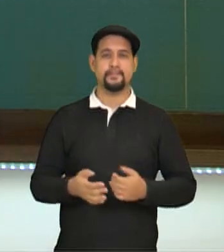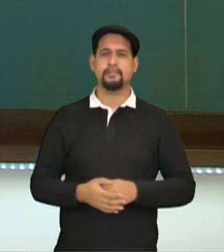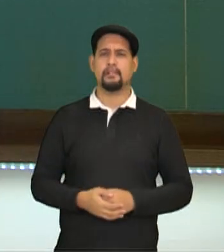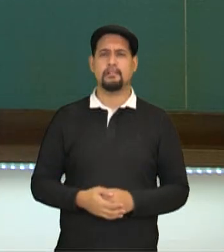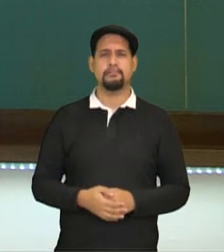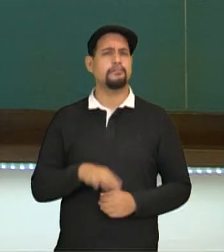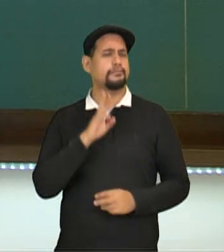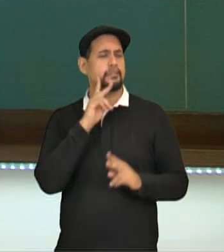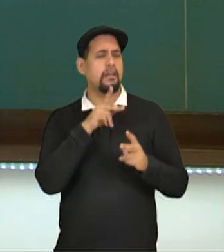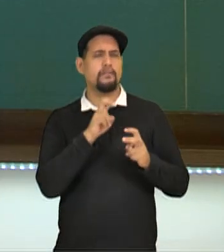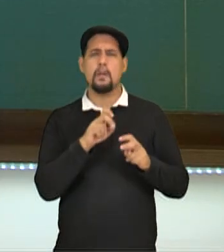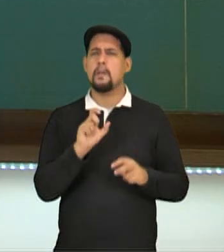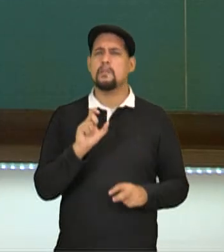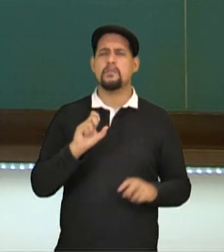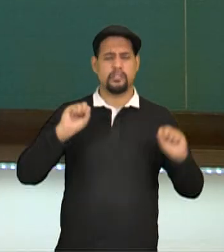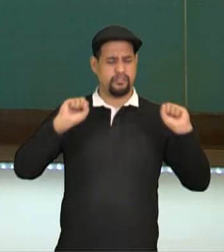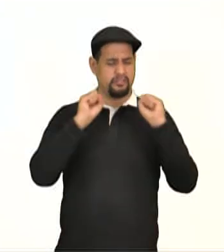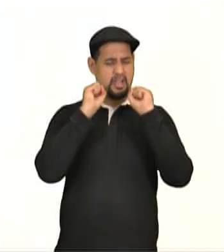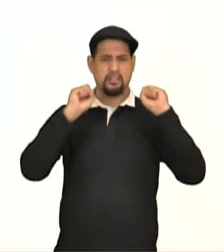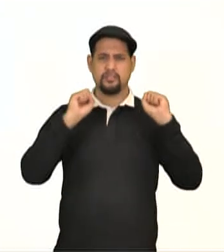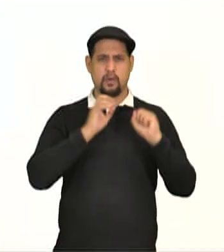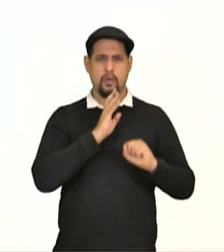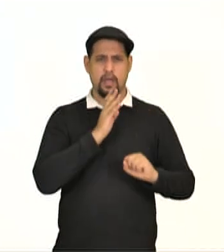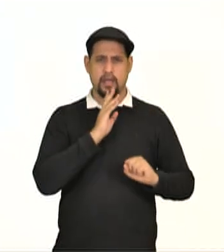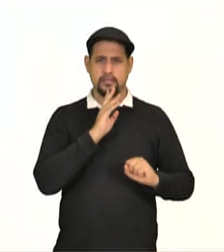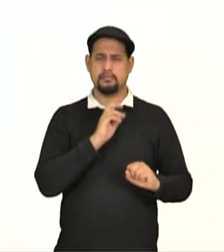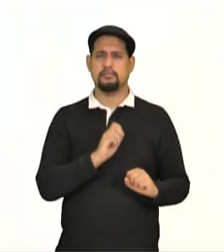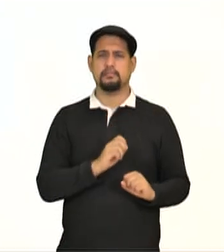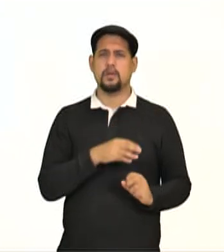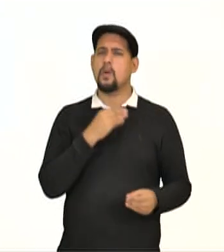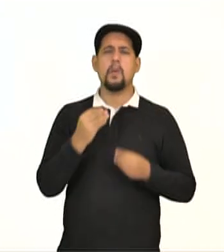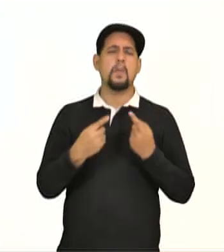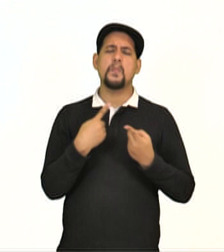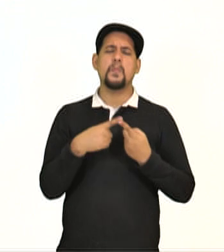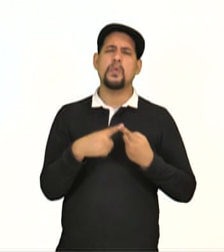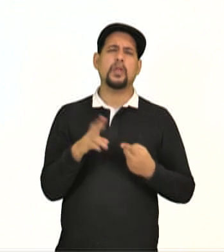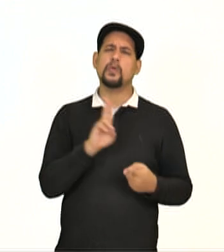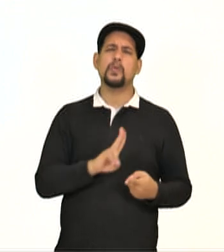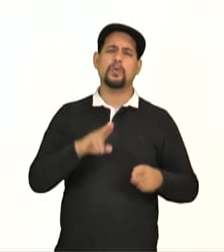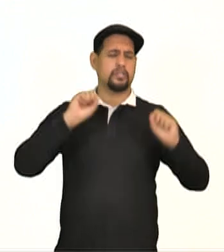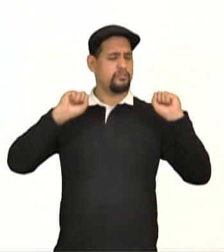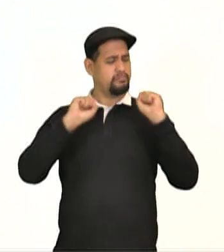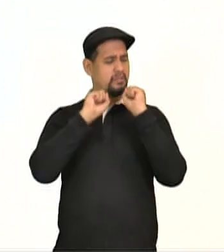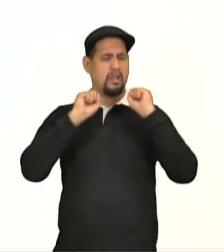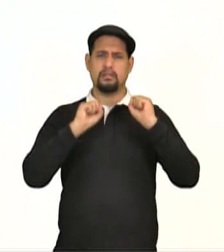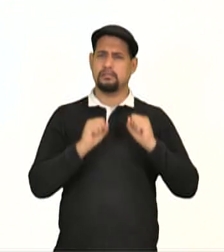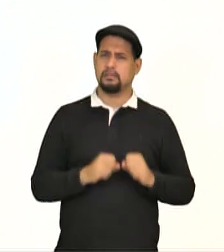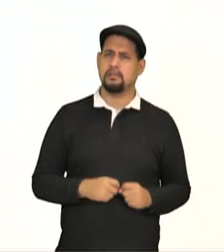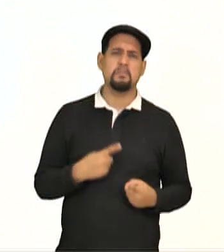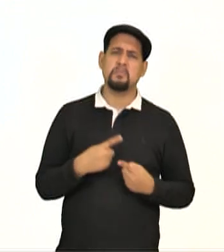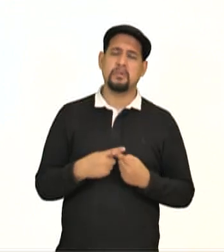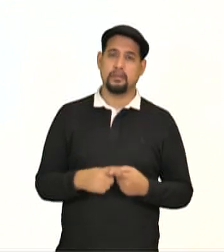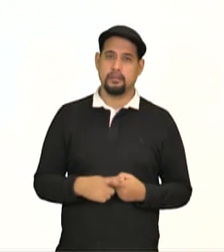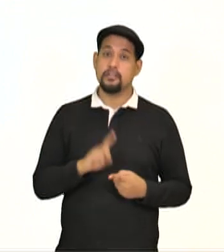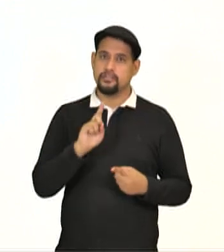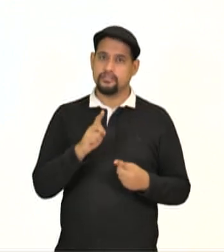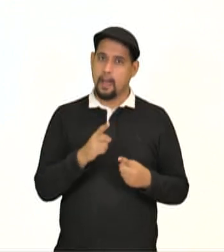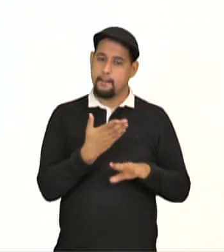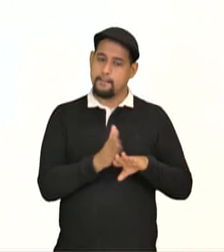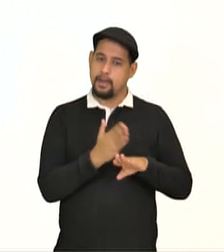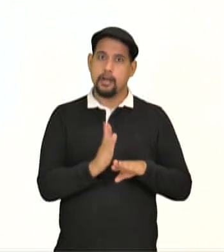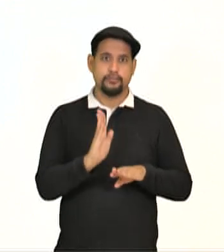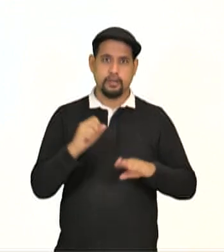Vocês já ouviram falar em ginástica? Vocês sabem de onde ela vem e para que ela serve? Já praticaram algum tipo de